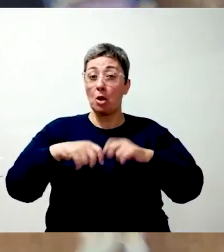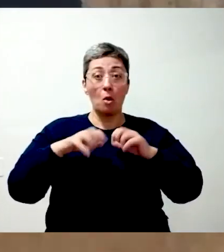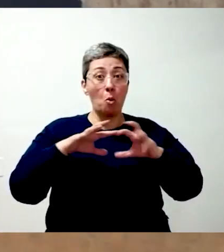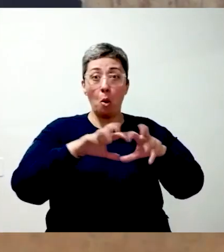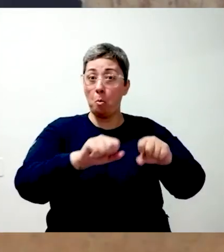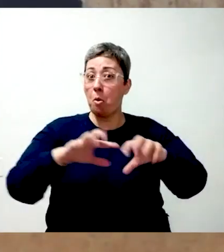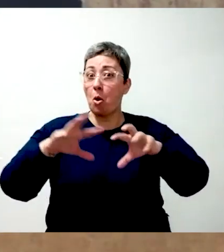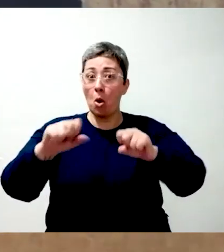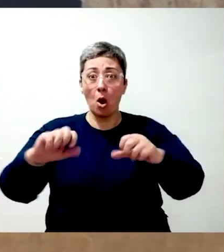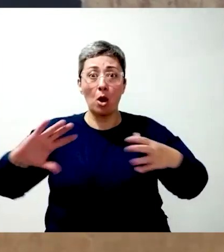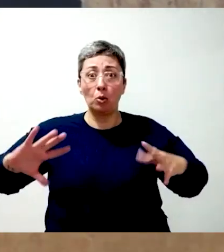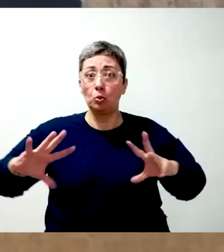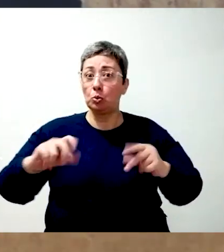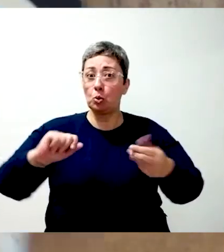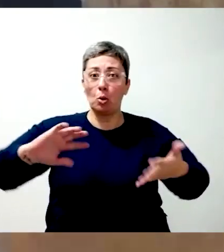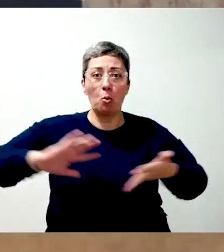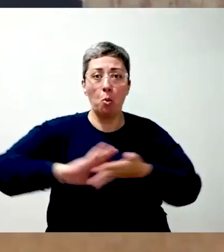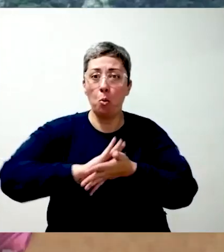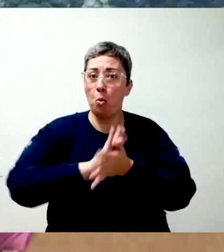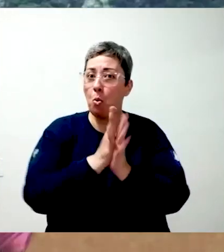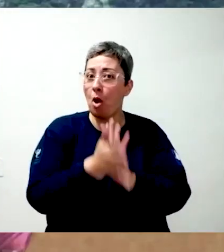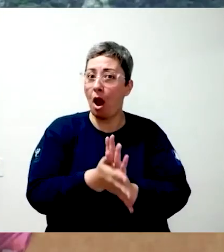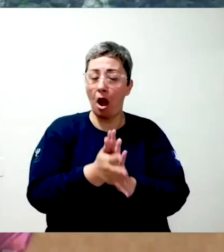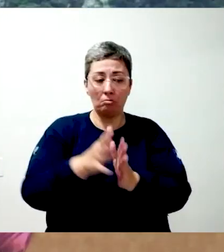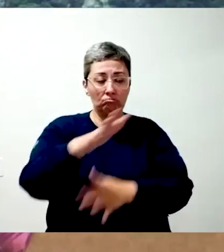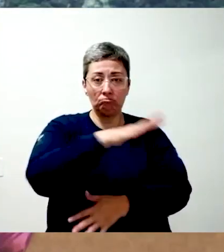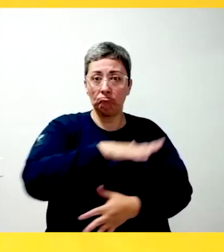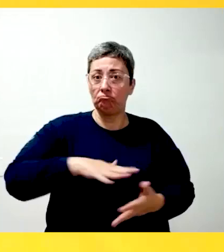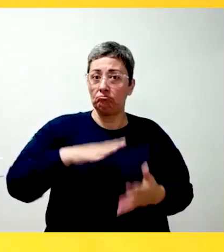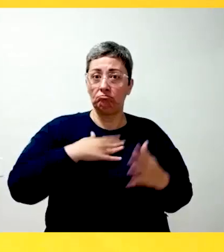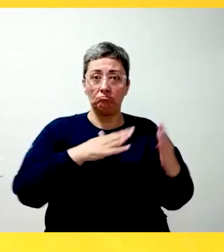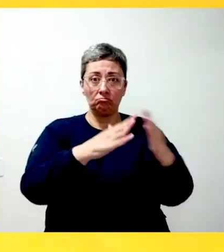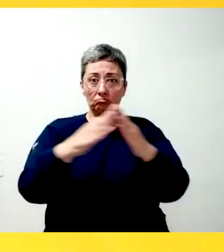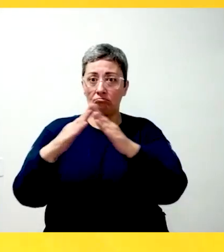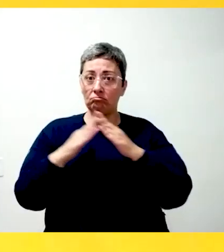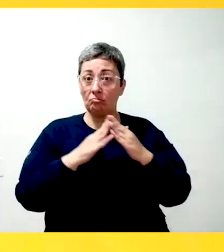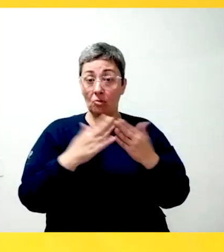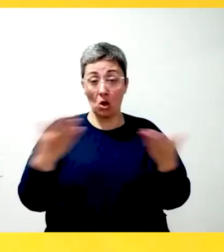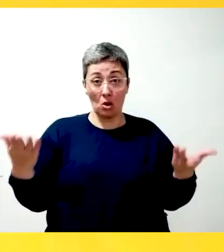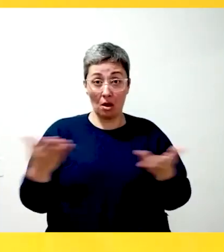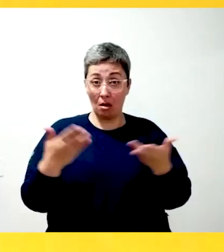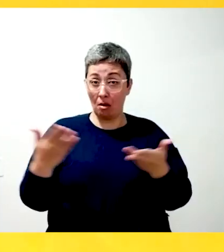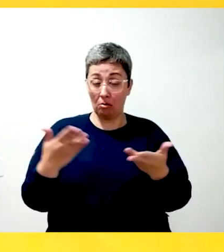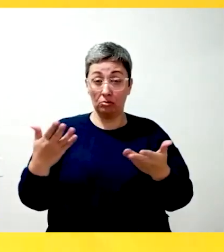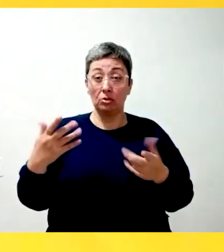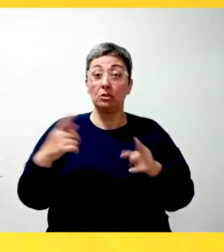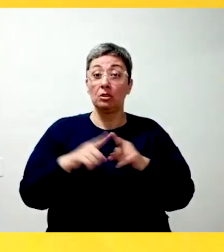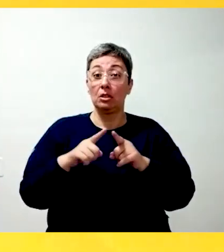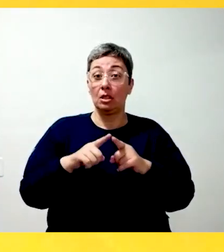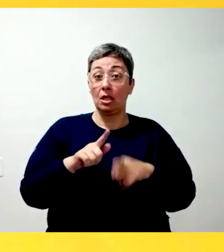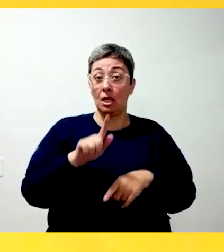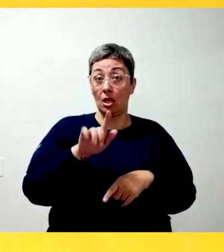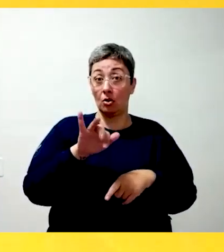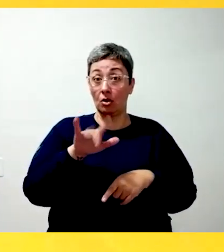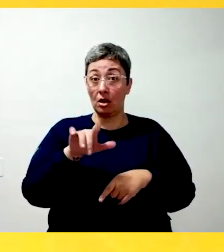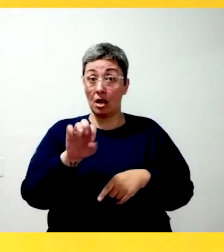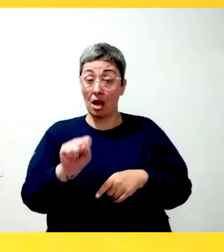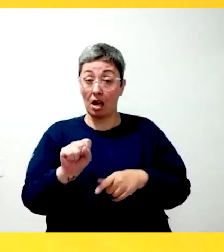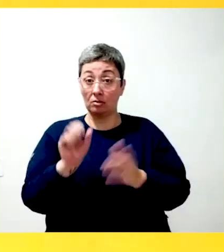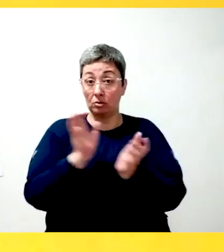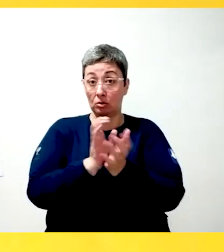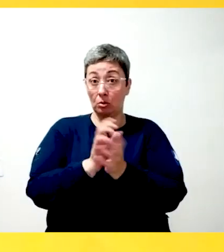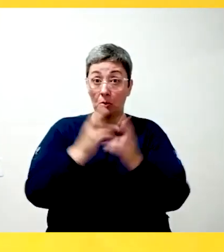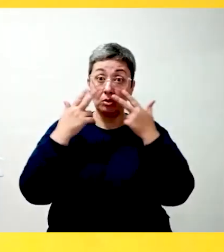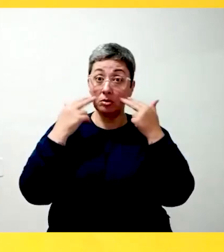conta de tudo e destruíram as aldeias. Hoje em dia, os Goiás não existem